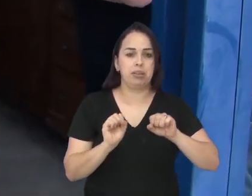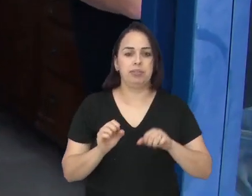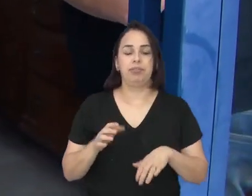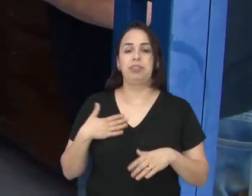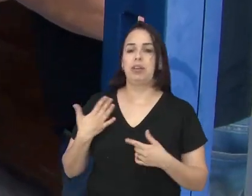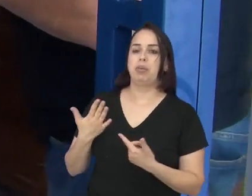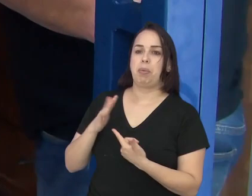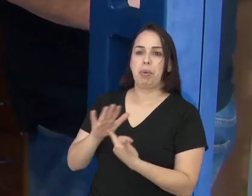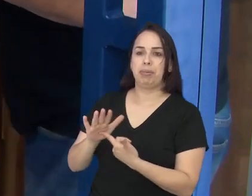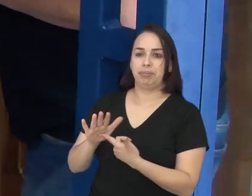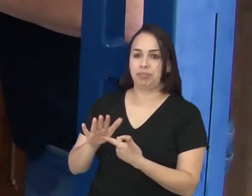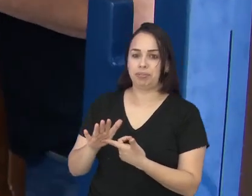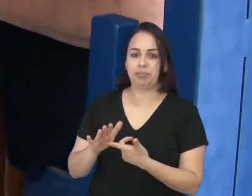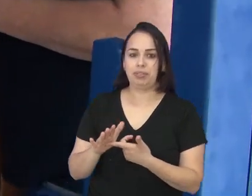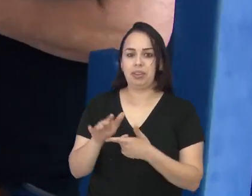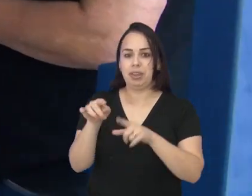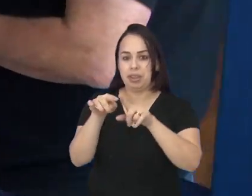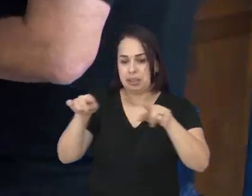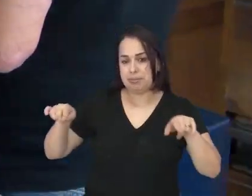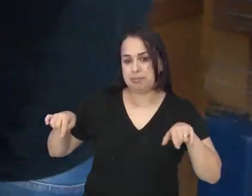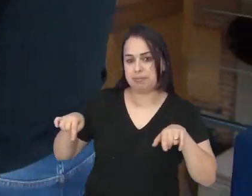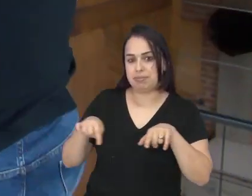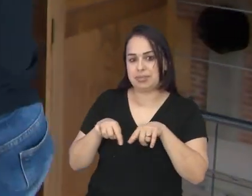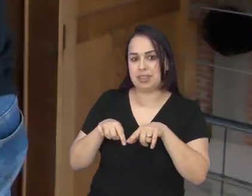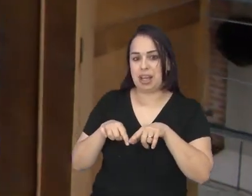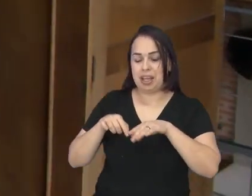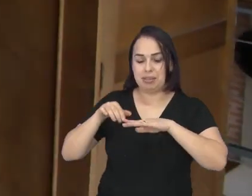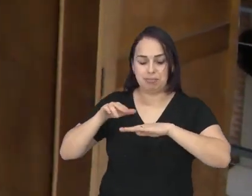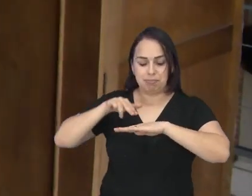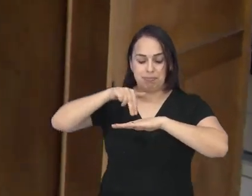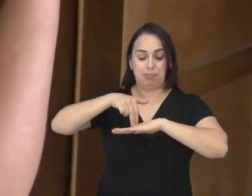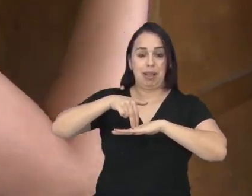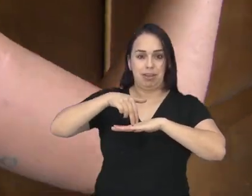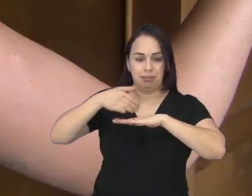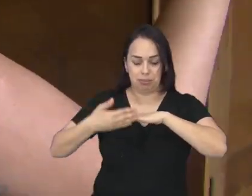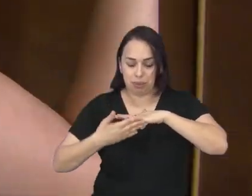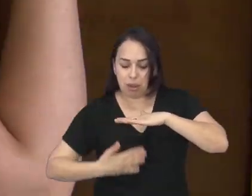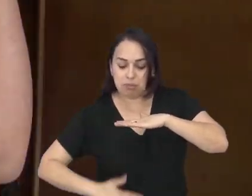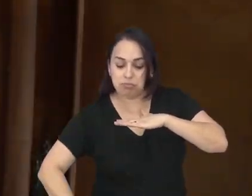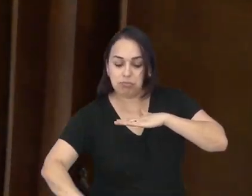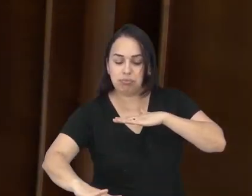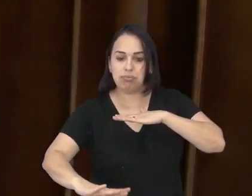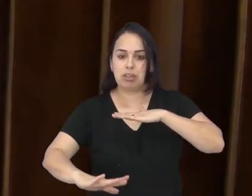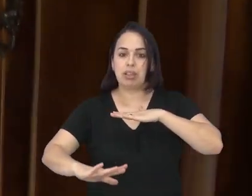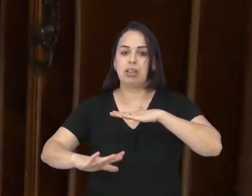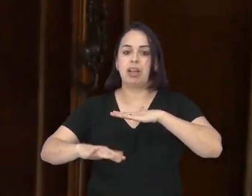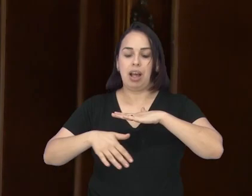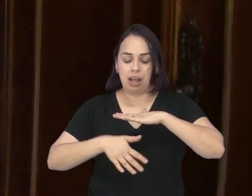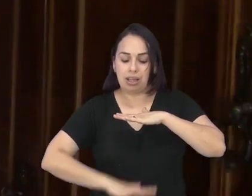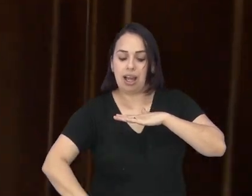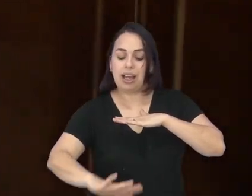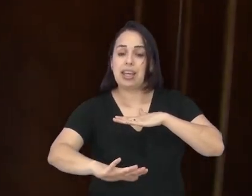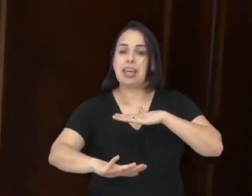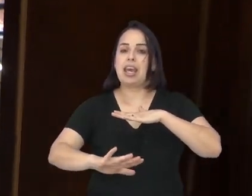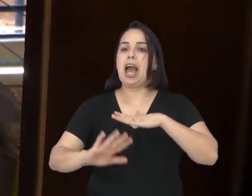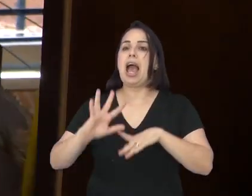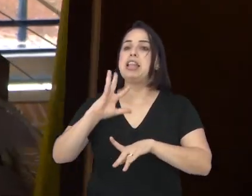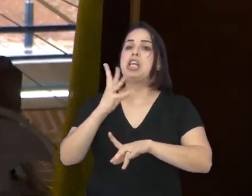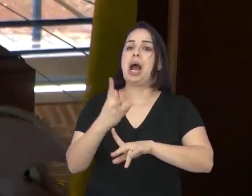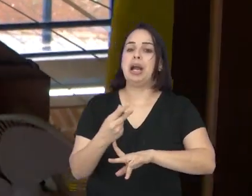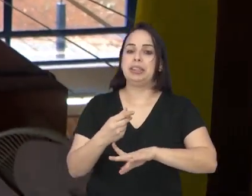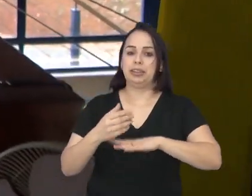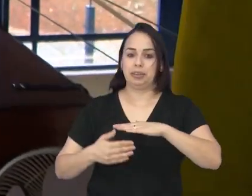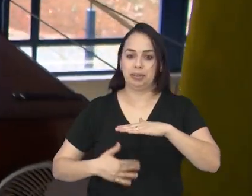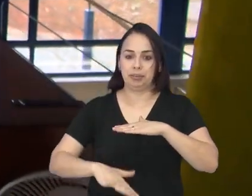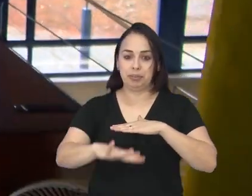legal mostrar o que em relação é um mezanino, né? Isso aqui é um mezanino para o ateliê ali embaixo. O ateliê está